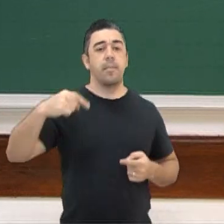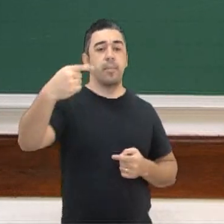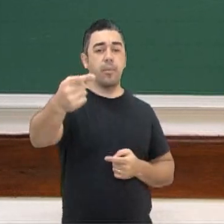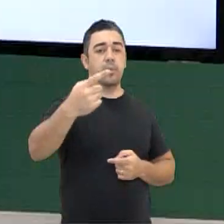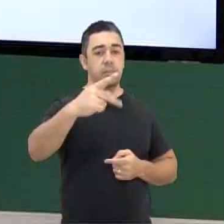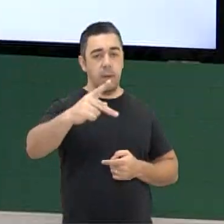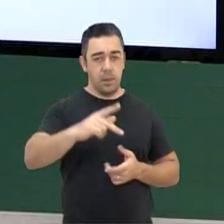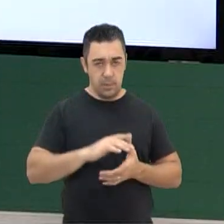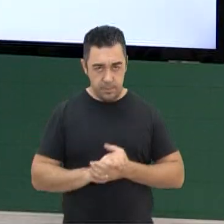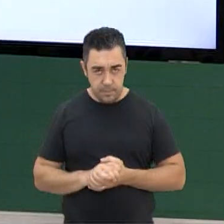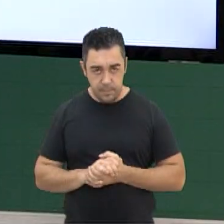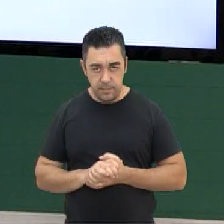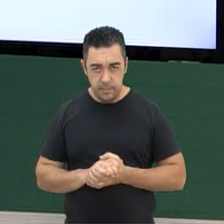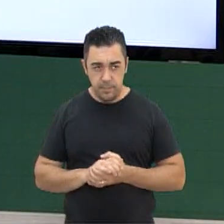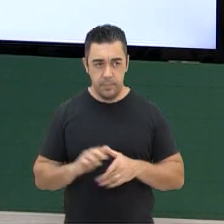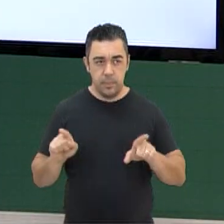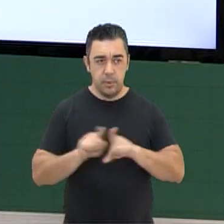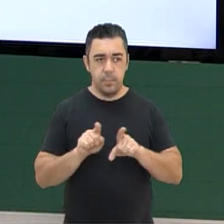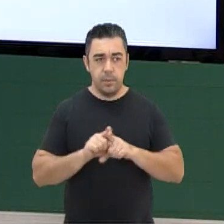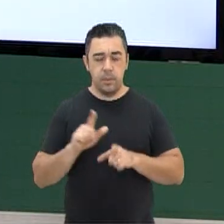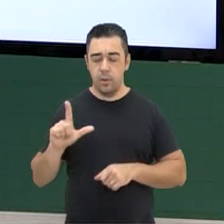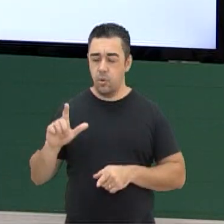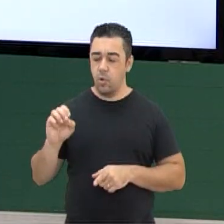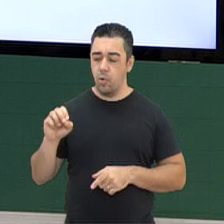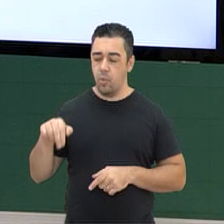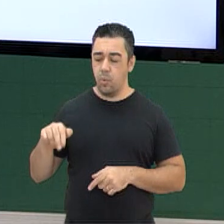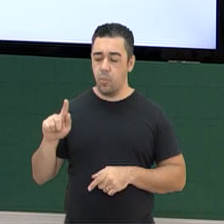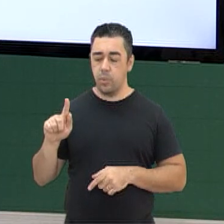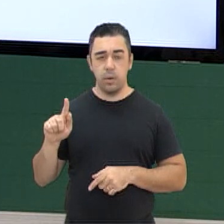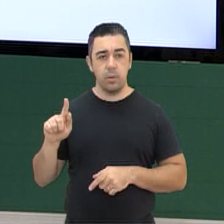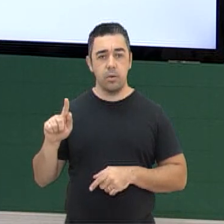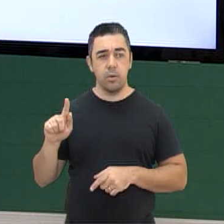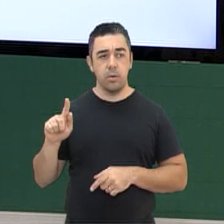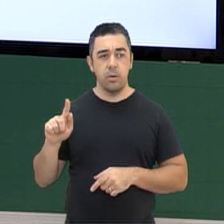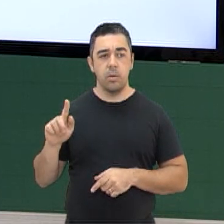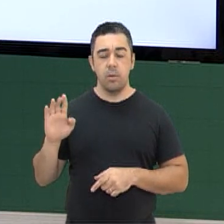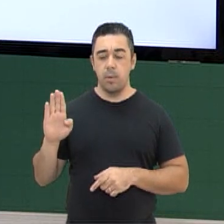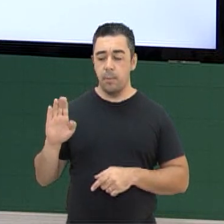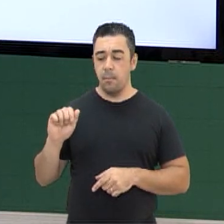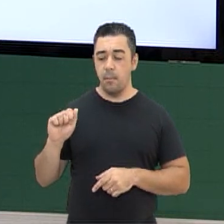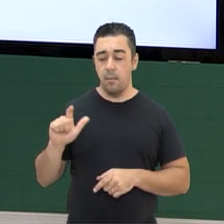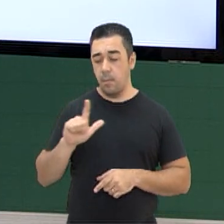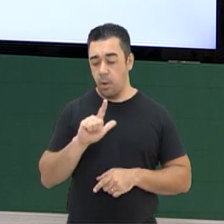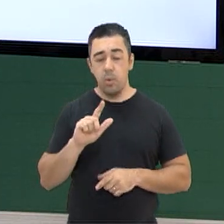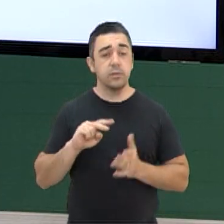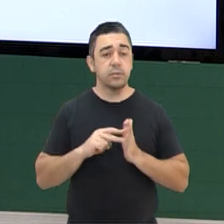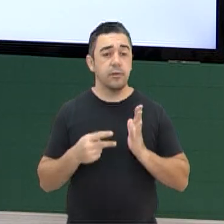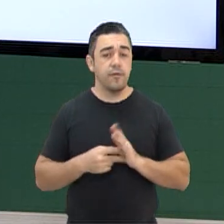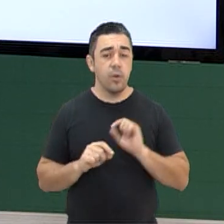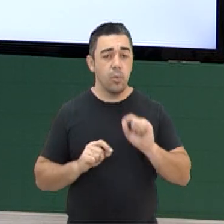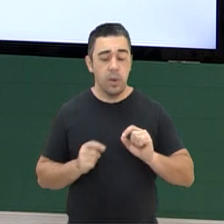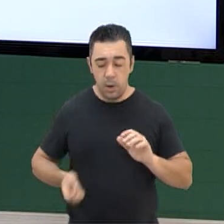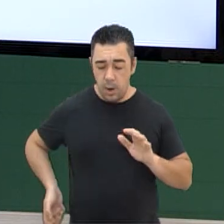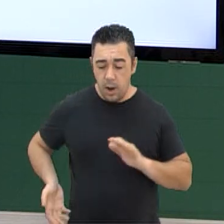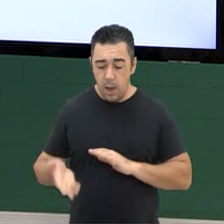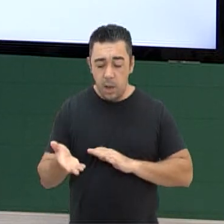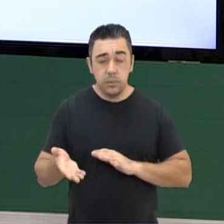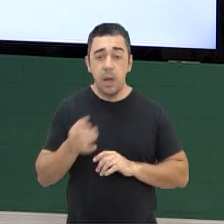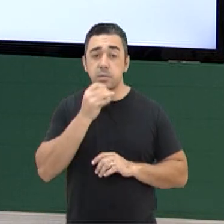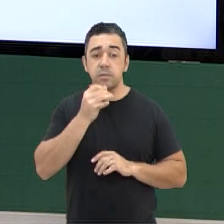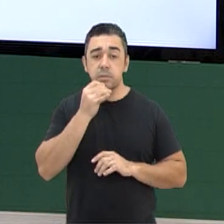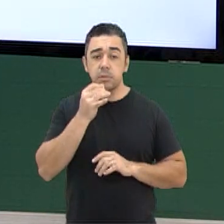neutra. E temos ainda o long ball. O long ball se refere a uma bola que é lançada,